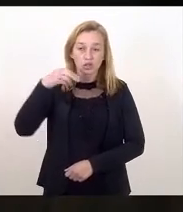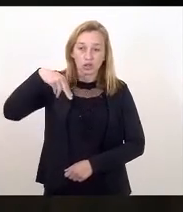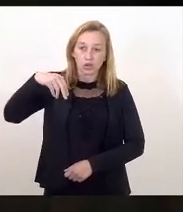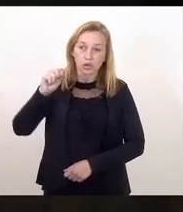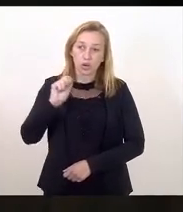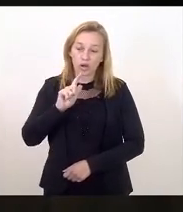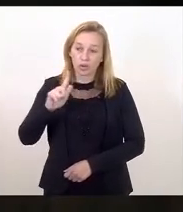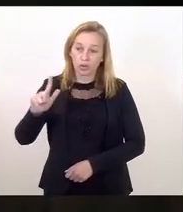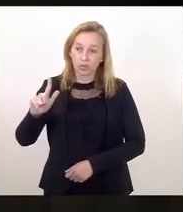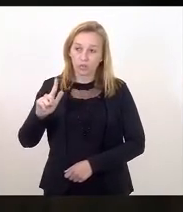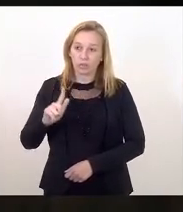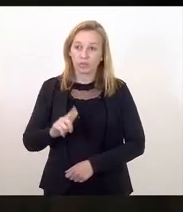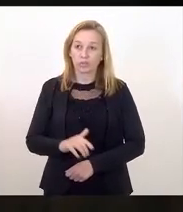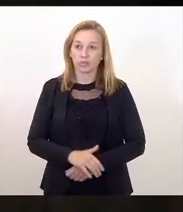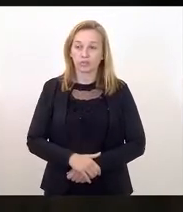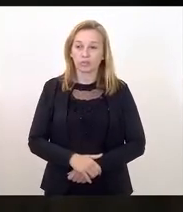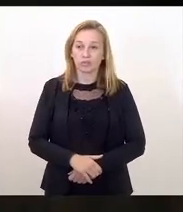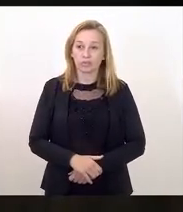Carvalho.